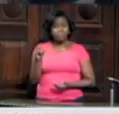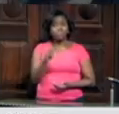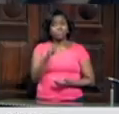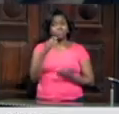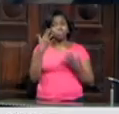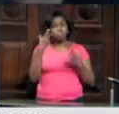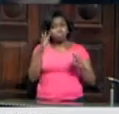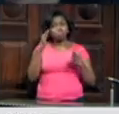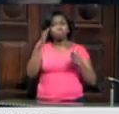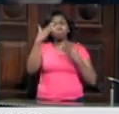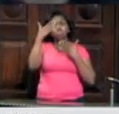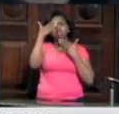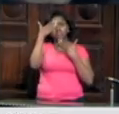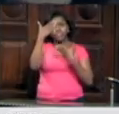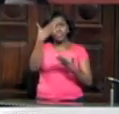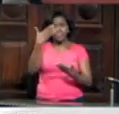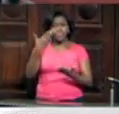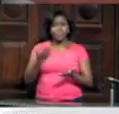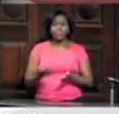Muito obrigado.